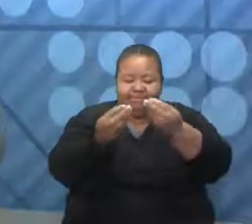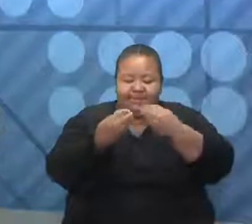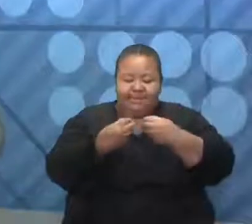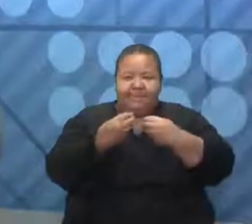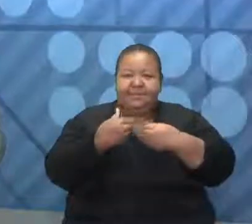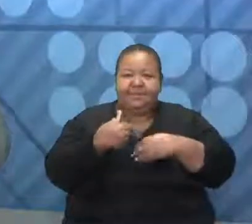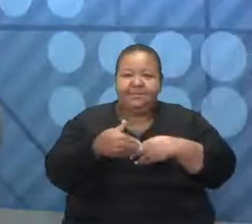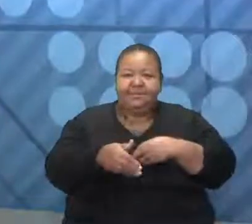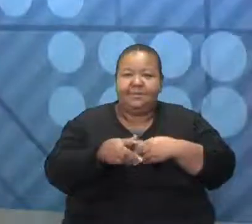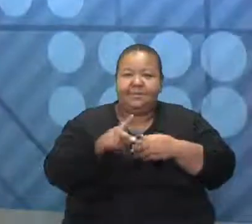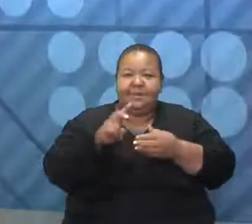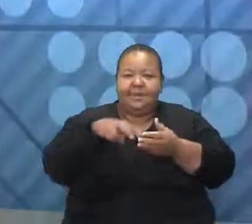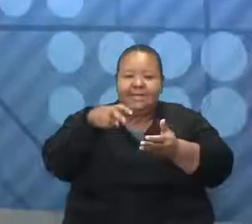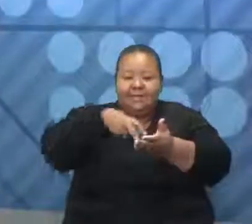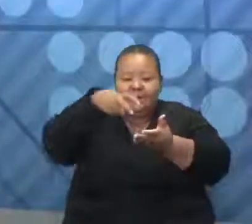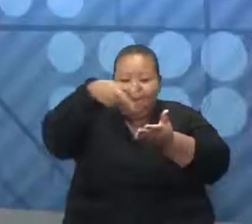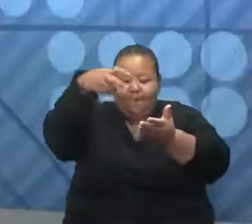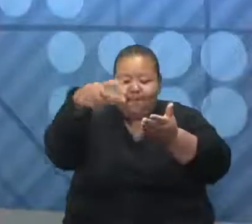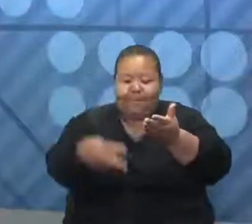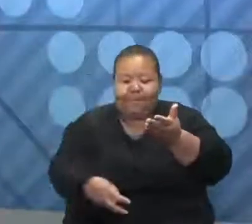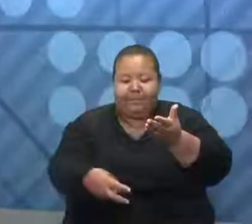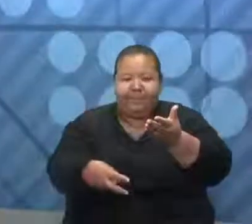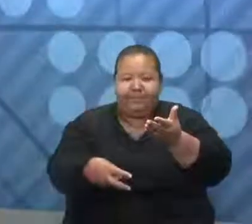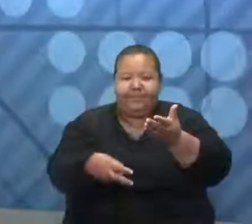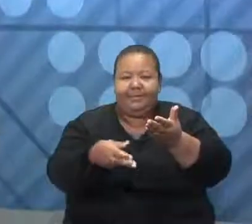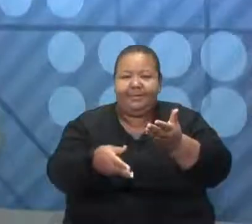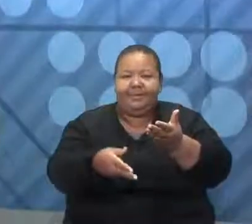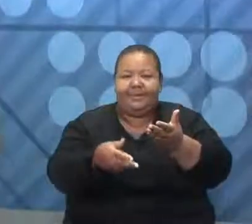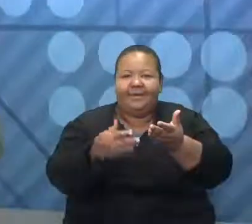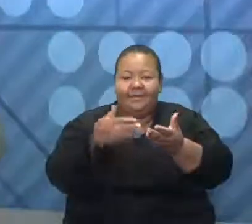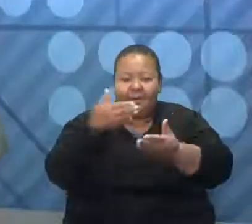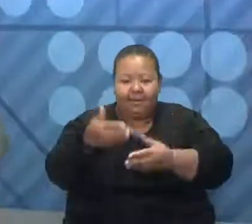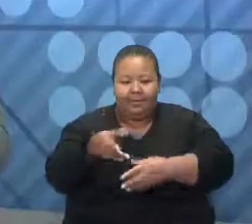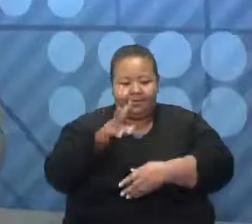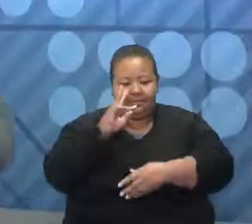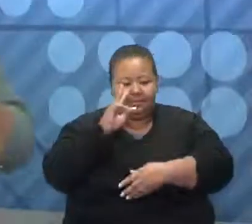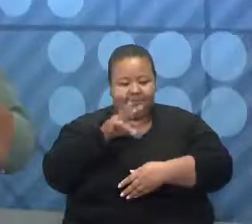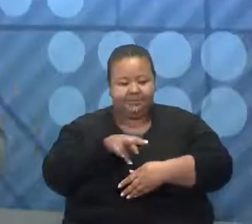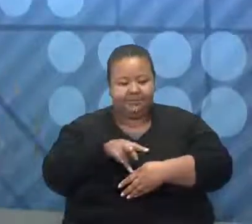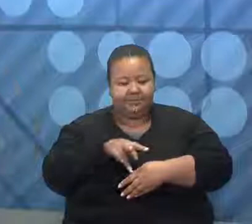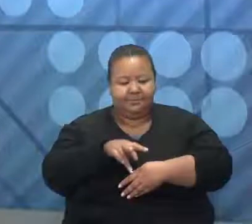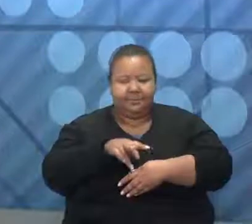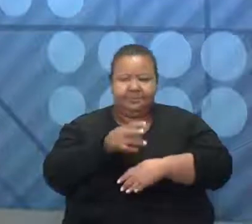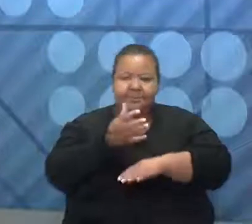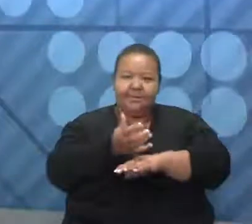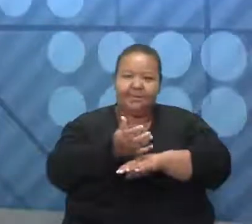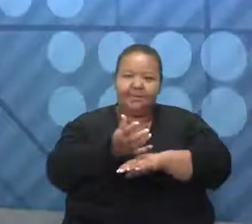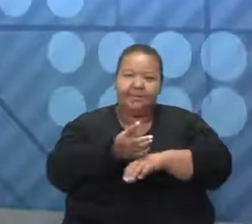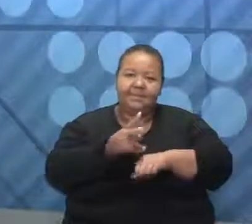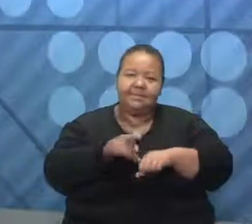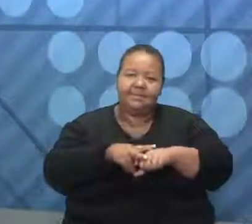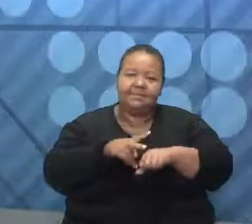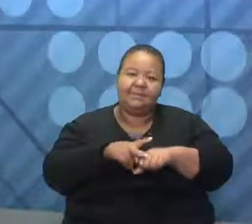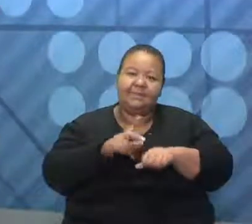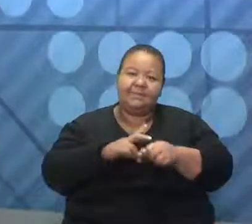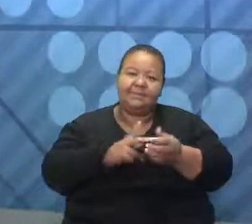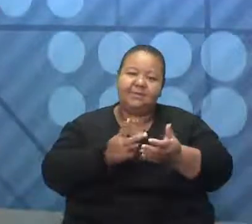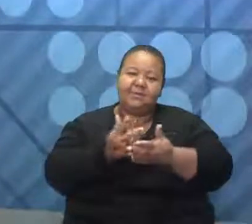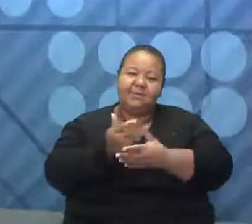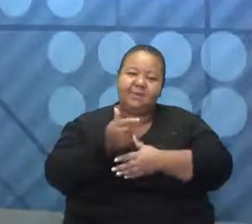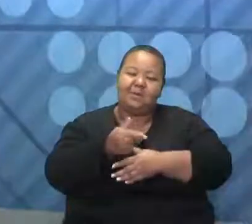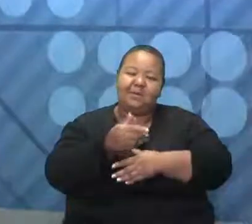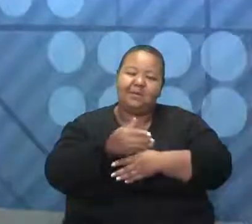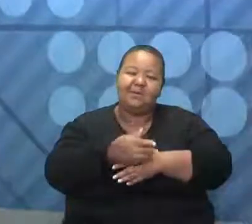mercadoria, ele tropeçou e derrubou na minha frente, assim, aquela peça de vidro que eu tinha comprado de